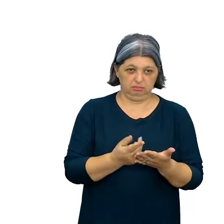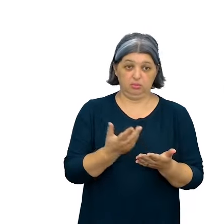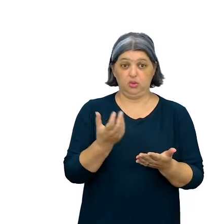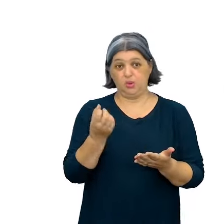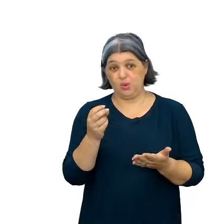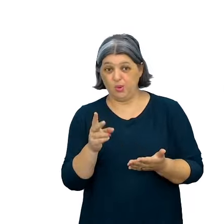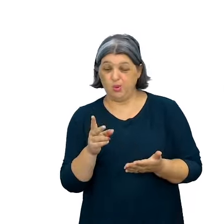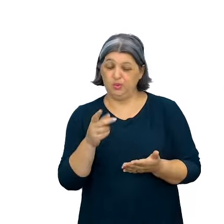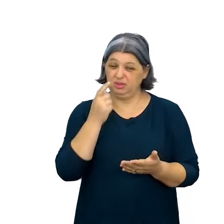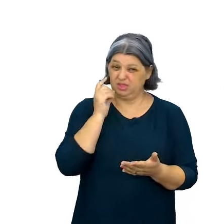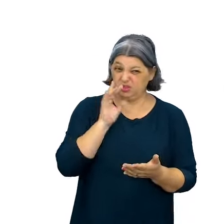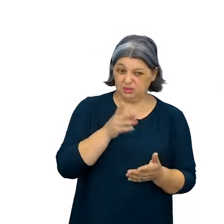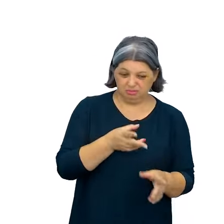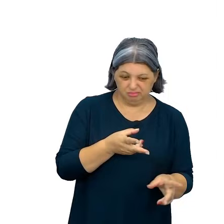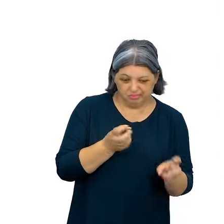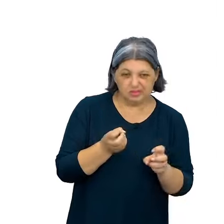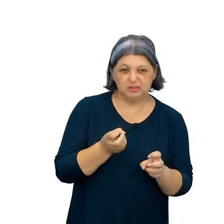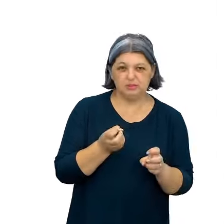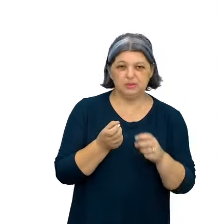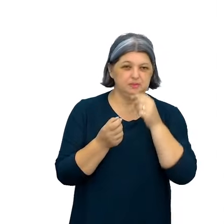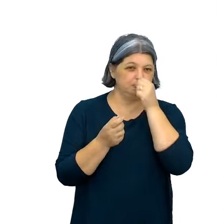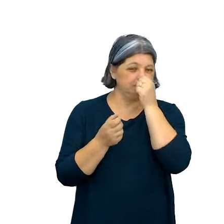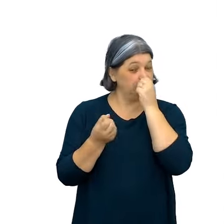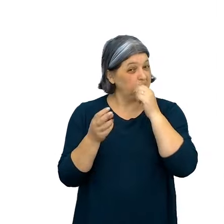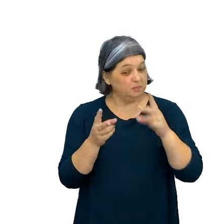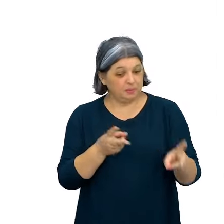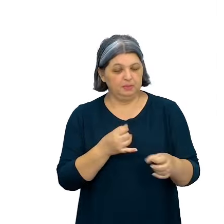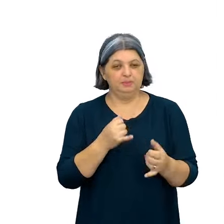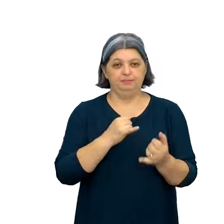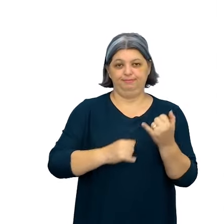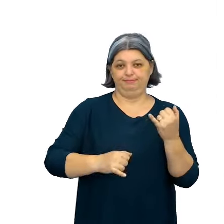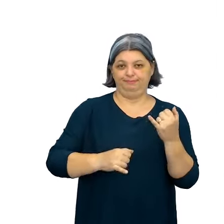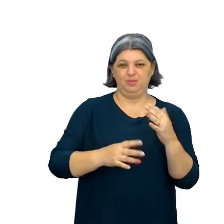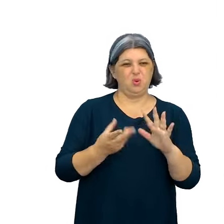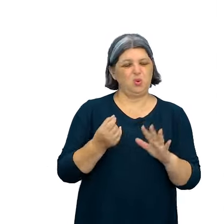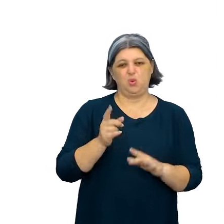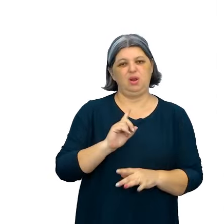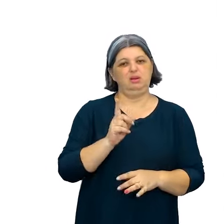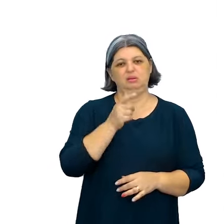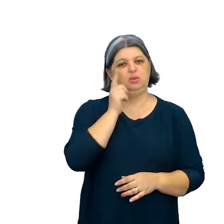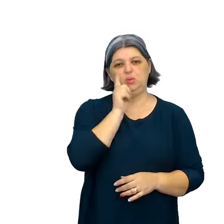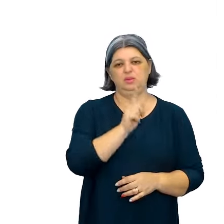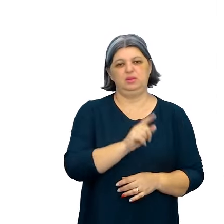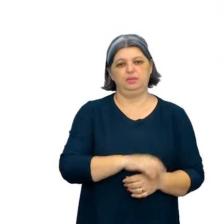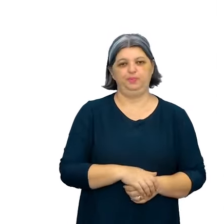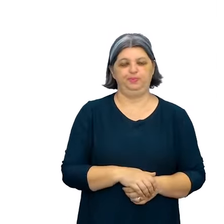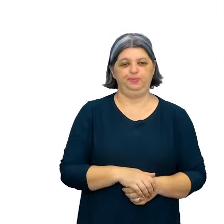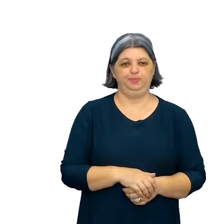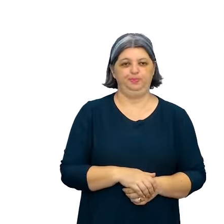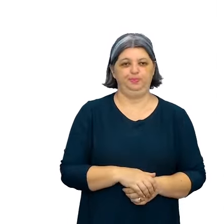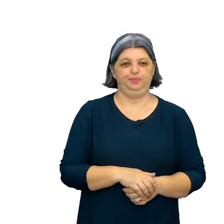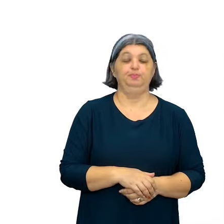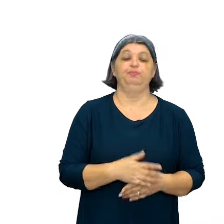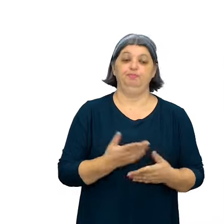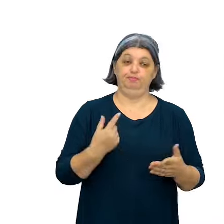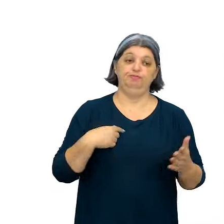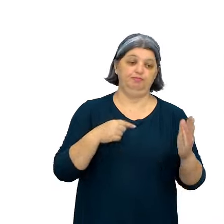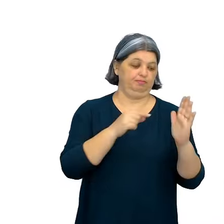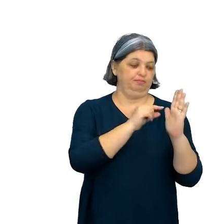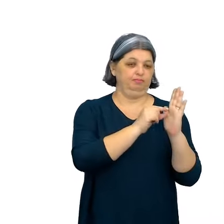identifica o gênero? Ele identifica parcialmente o gênero ou ele não identifica o gênero? Não é? Veja que há